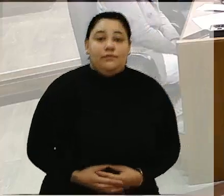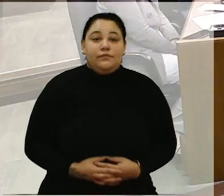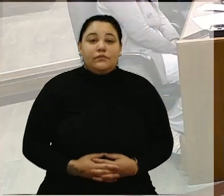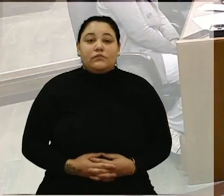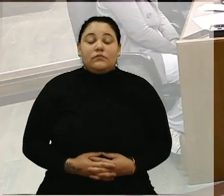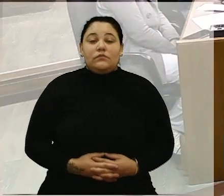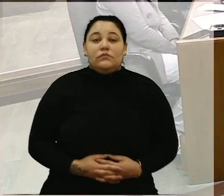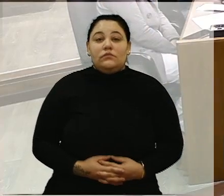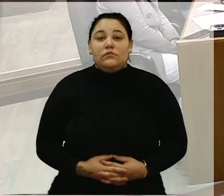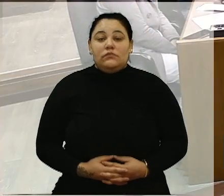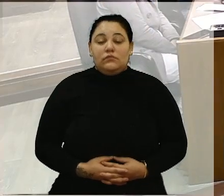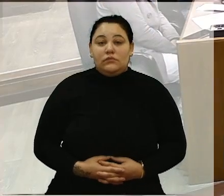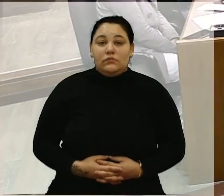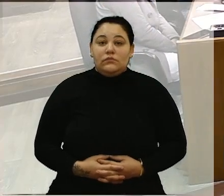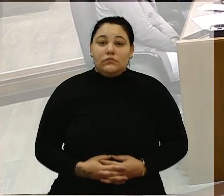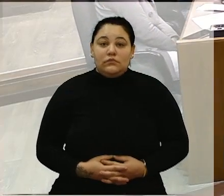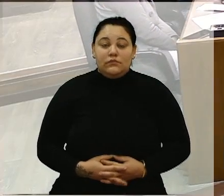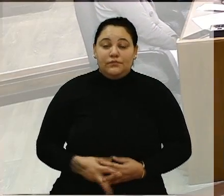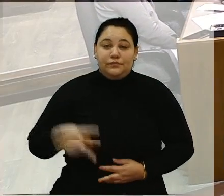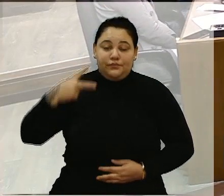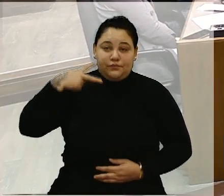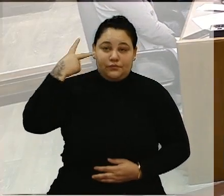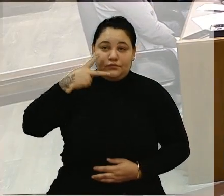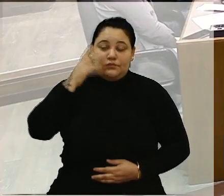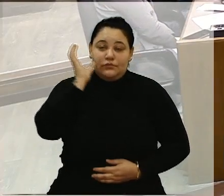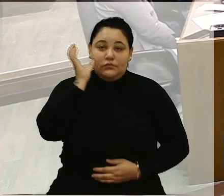vereador Cadori, em declaração de voto.